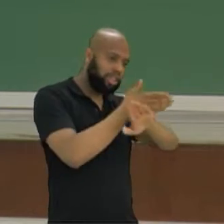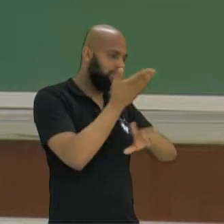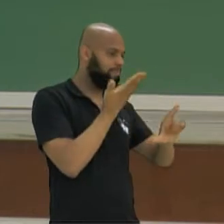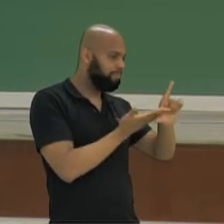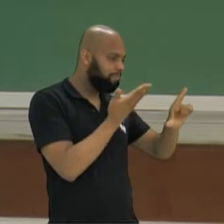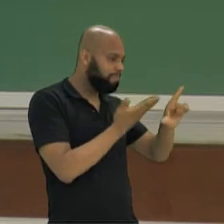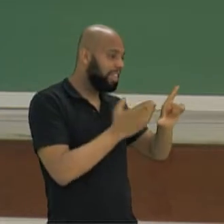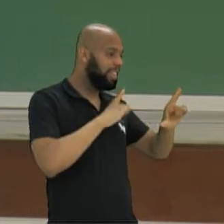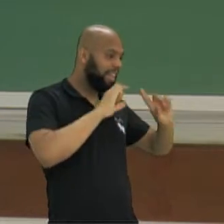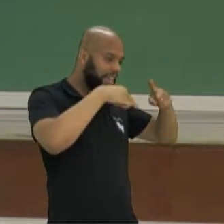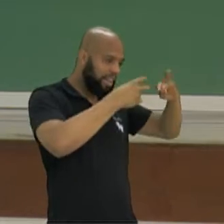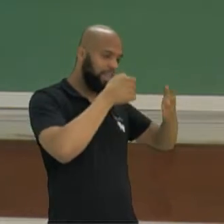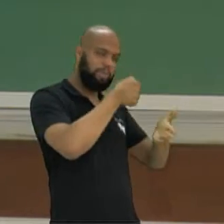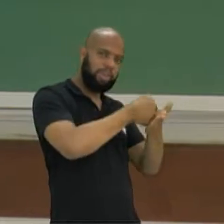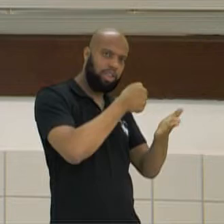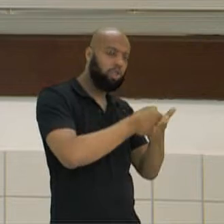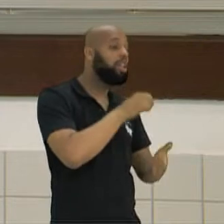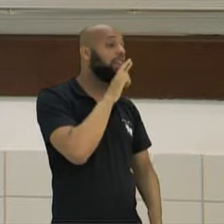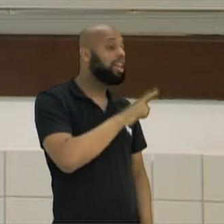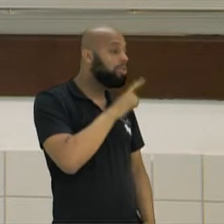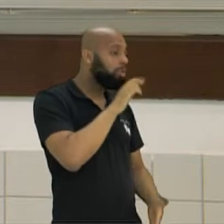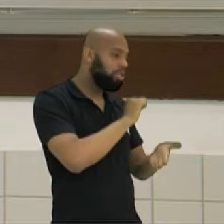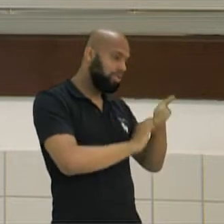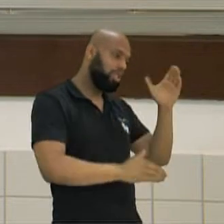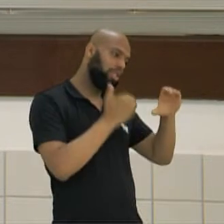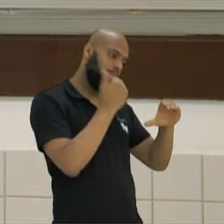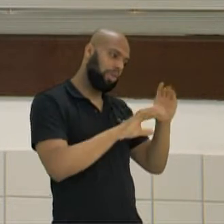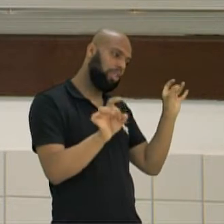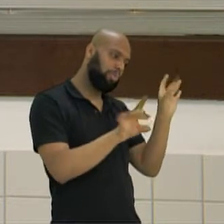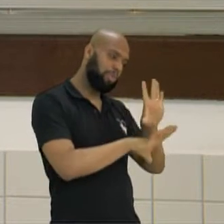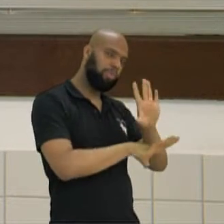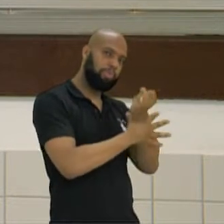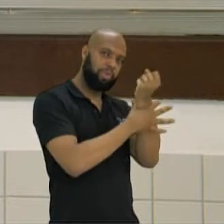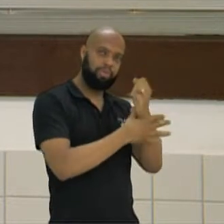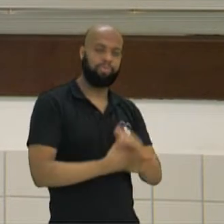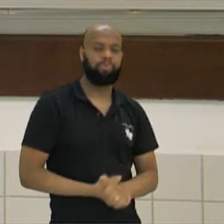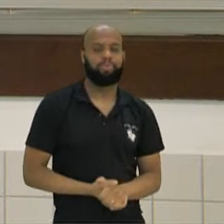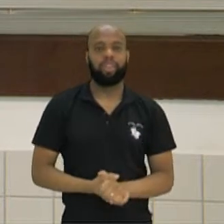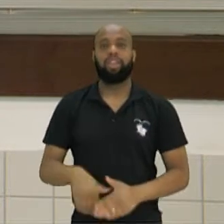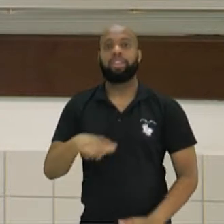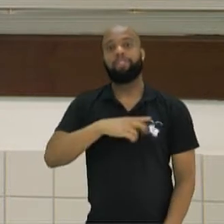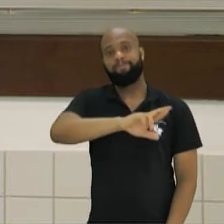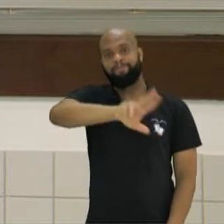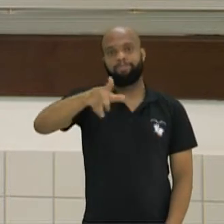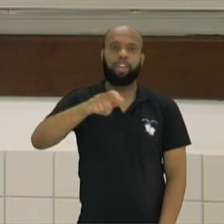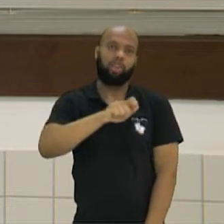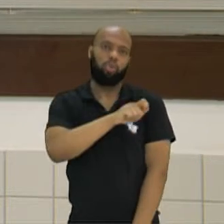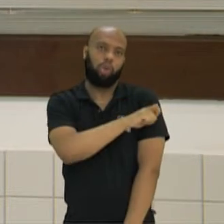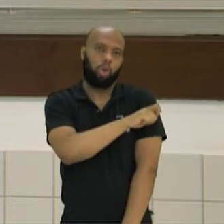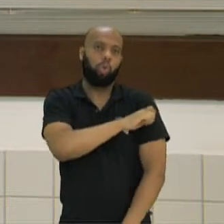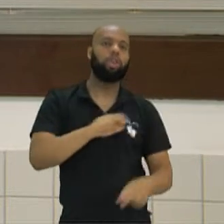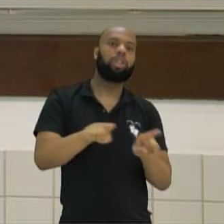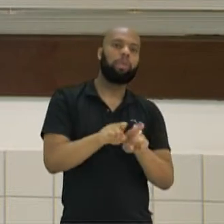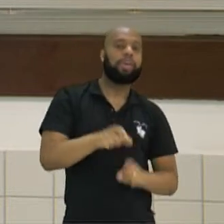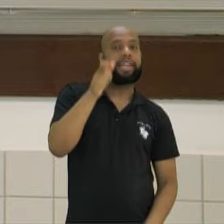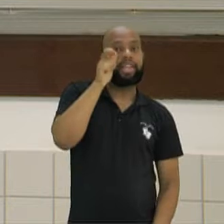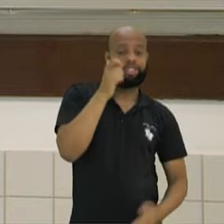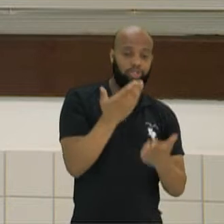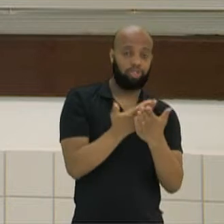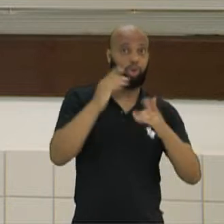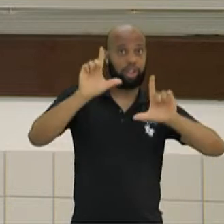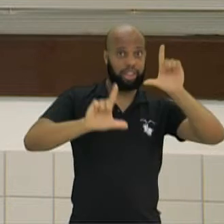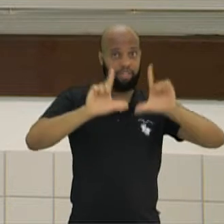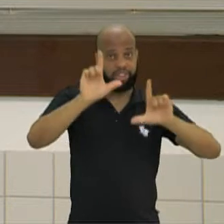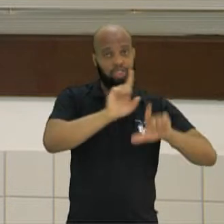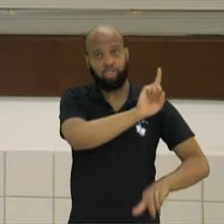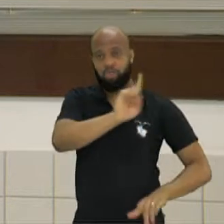Façam uma atividade, galerinha. Bom, temos um grande número de alunos no Paraná que assistem às aulas pela televisão. Vão